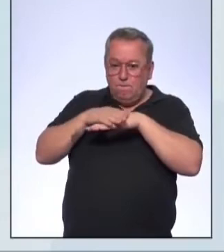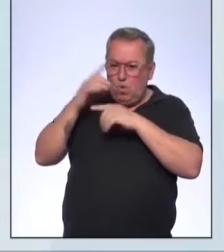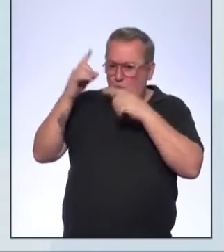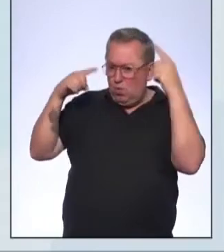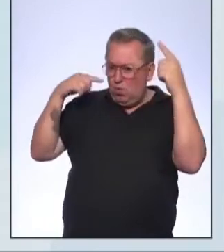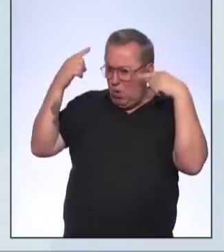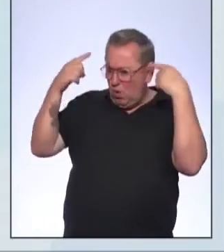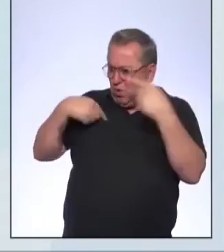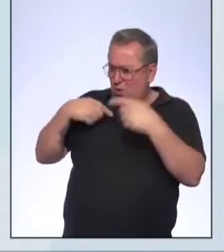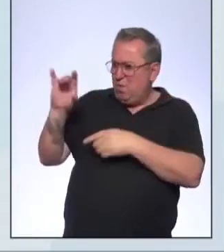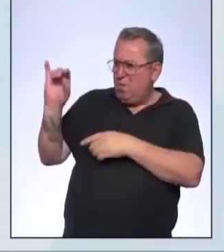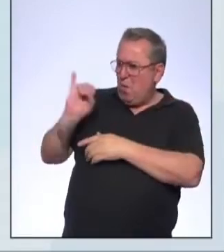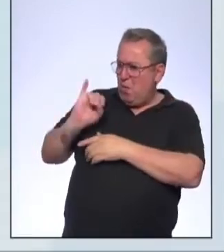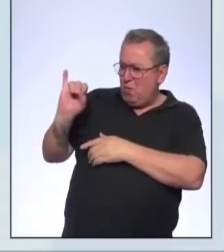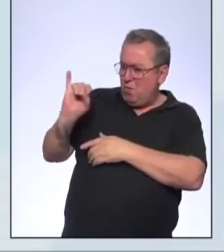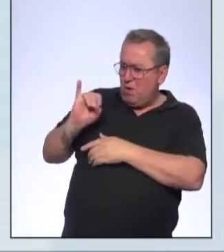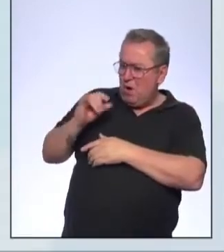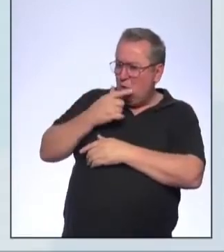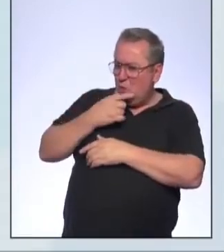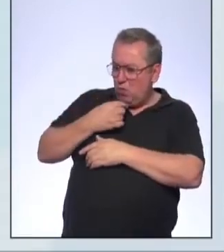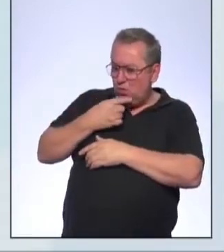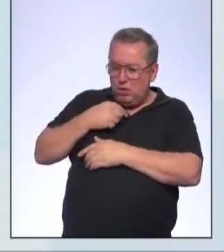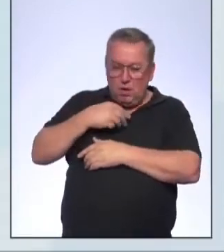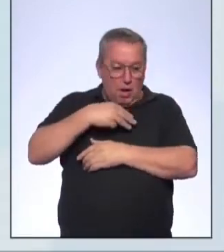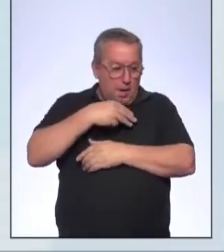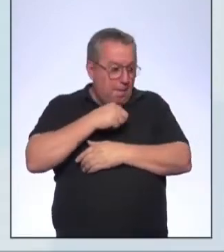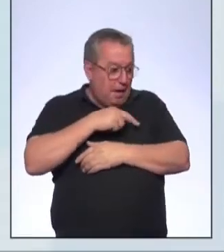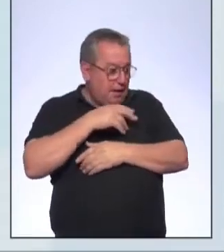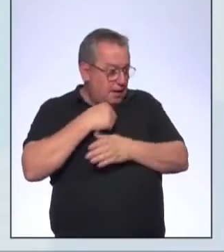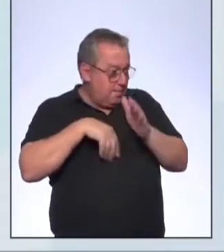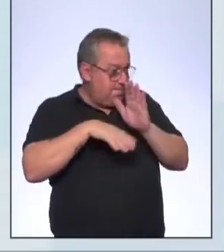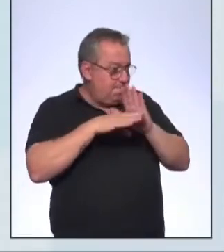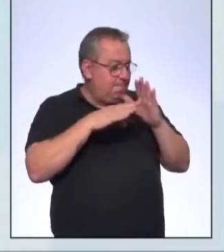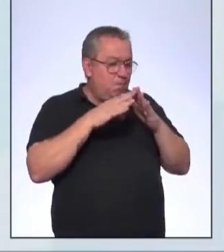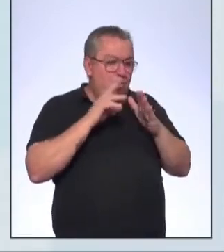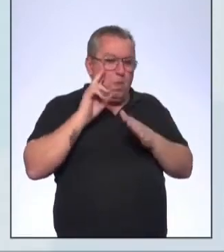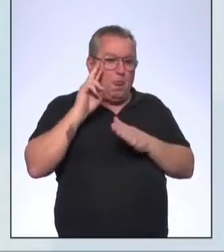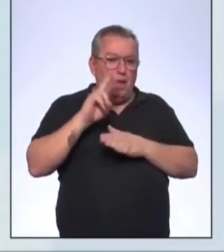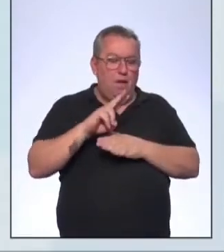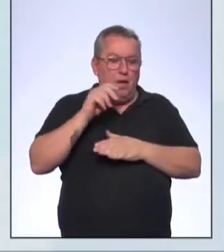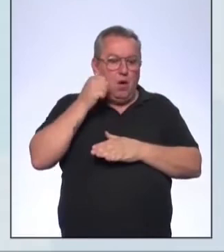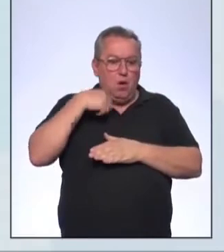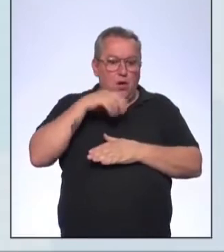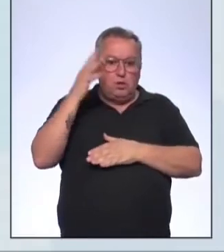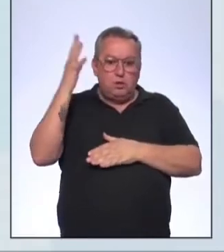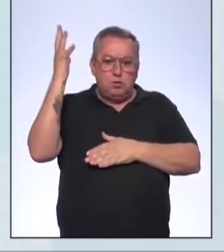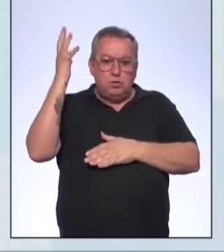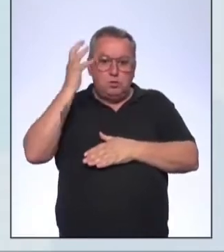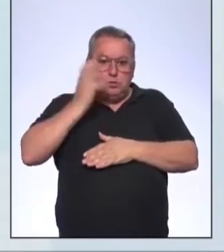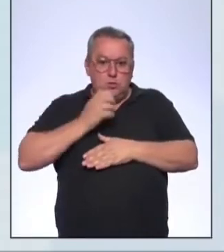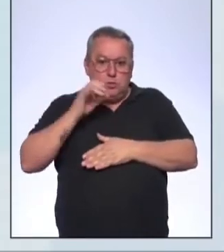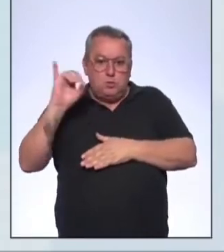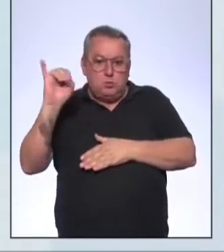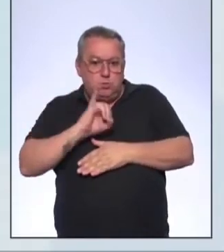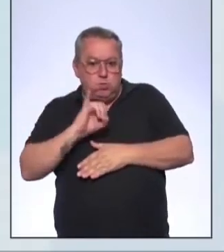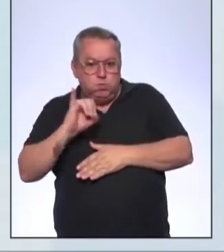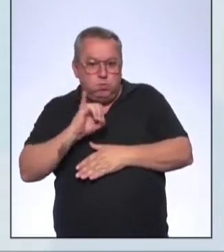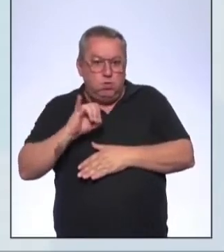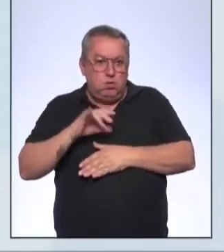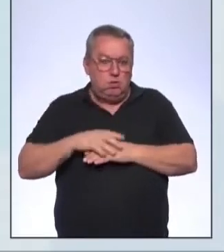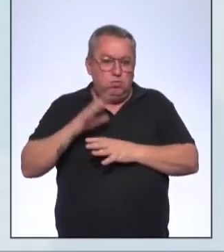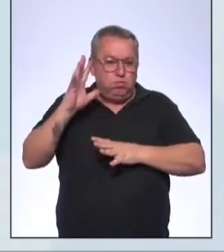do meu irmão Oi Mariana ao chegar em casa deparou-se com a mãe furiosa com seu irmão